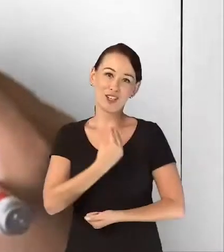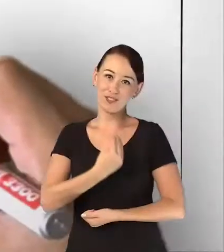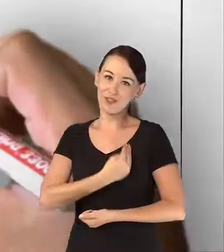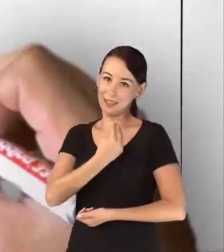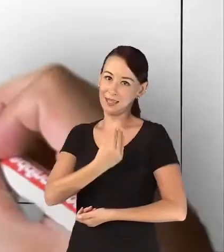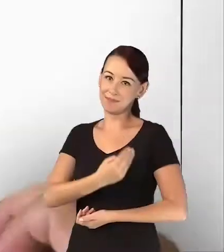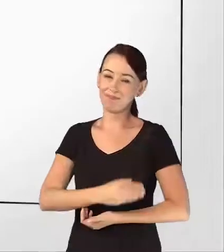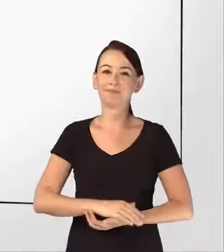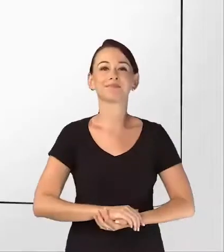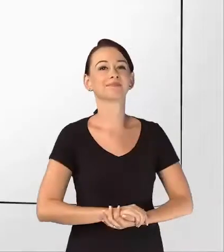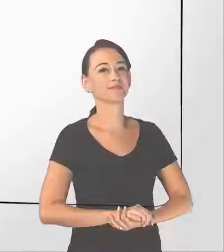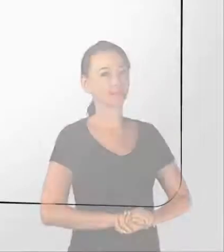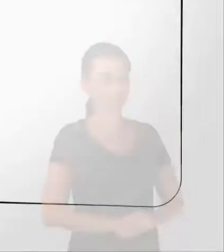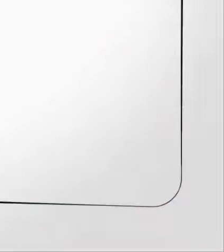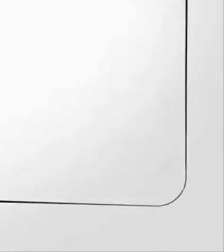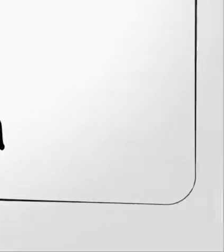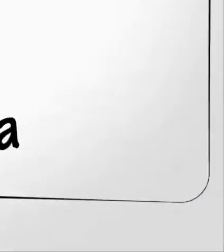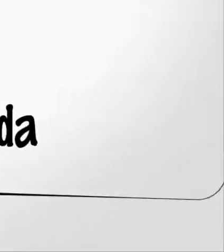de vida.